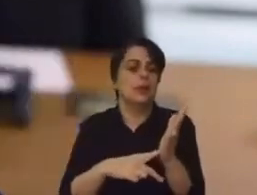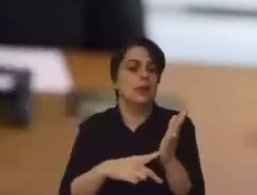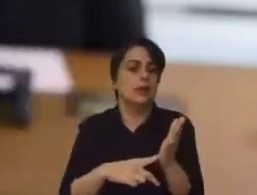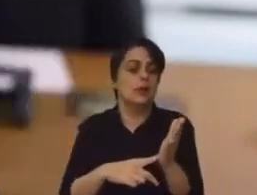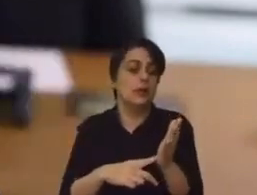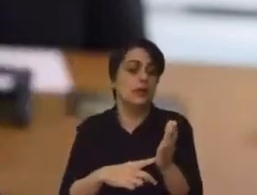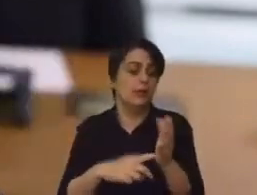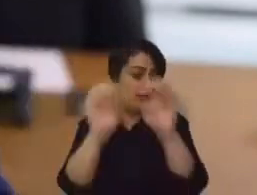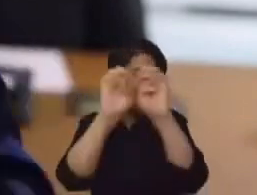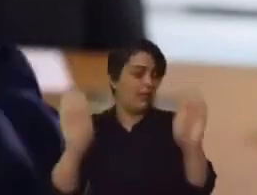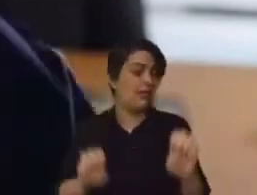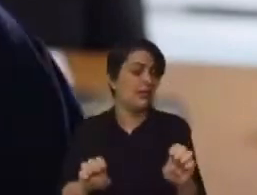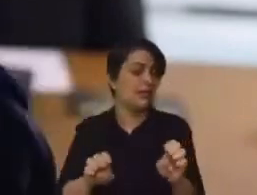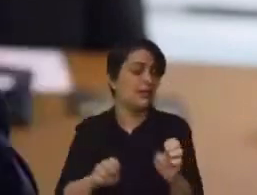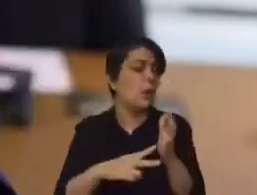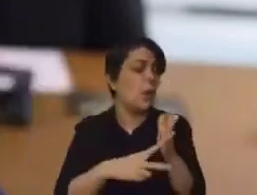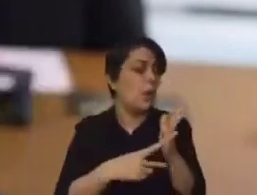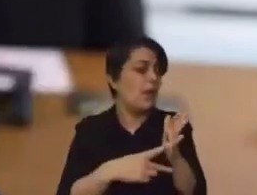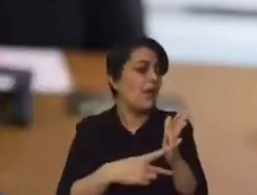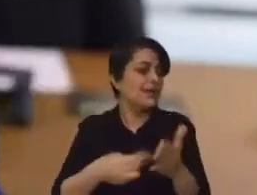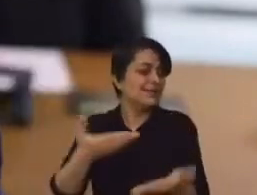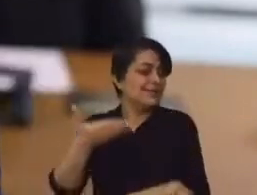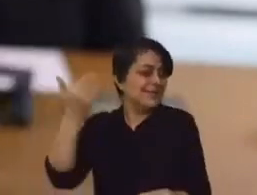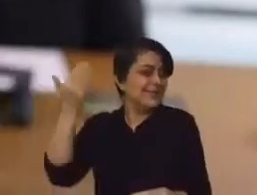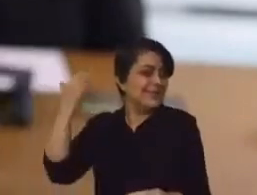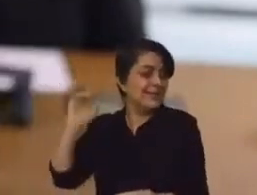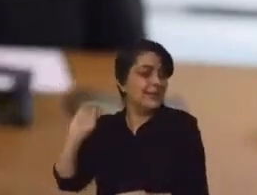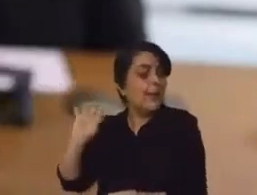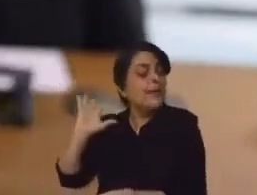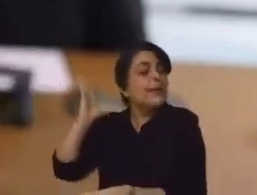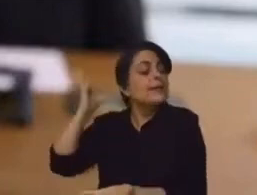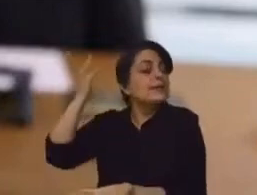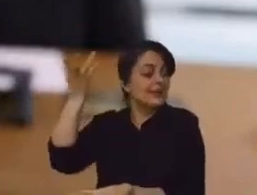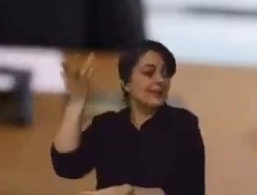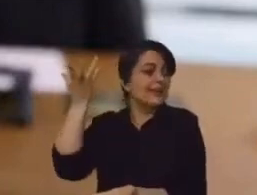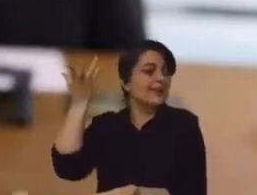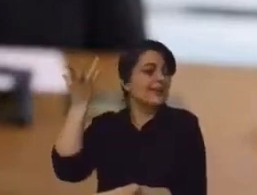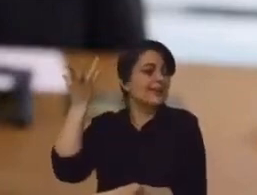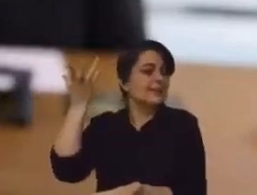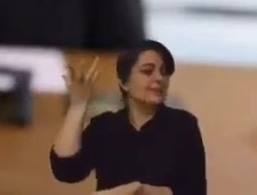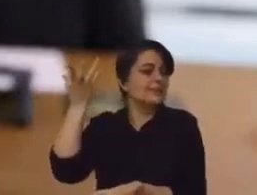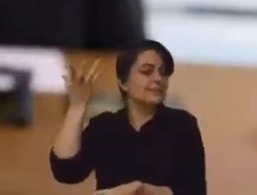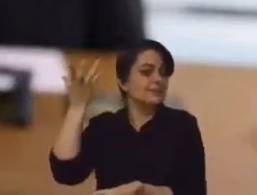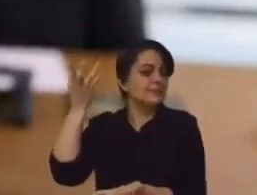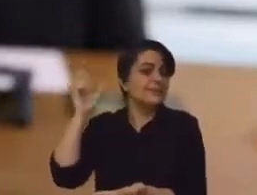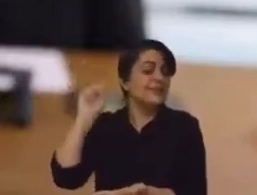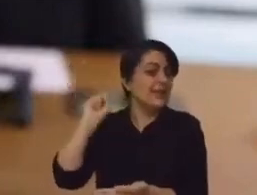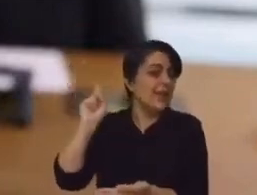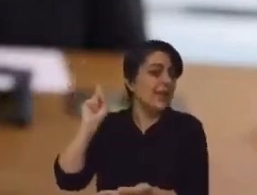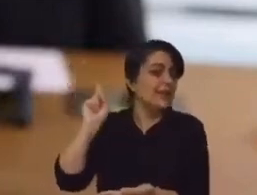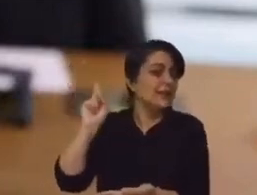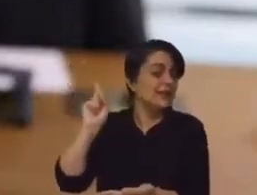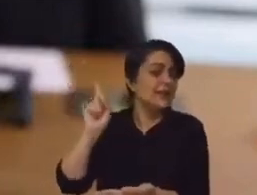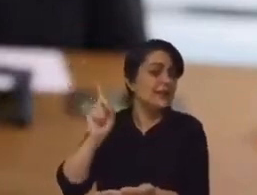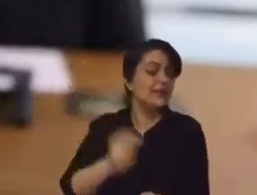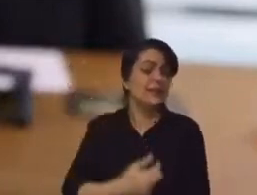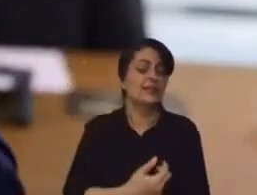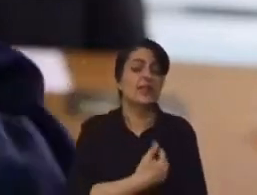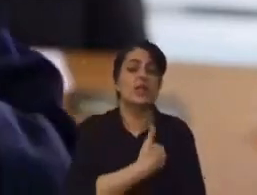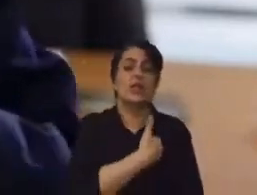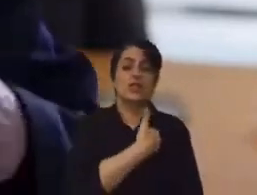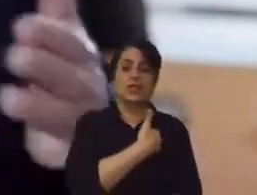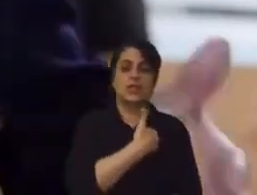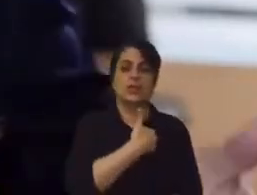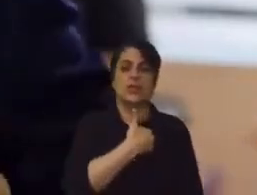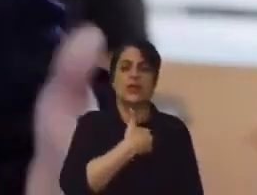foi criada, sabe, e foi consagrada por Getúlio Vargas na década de 40, e